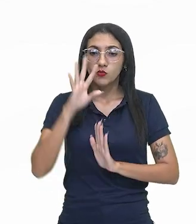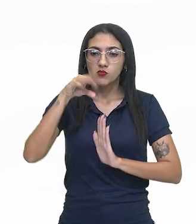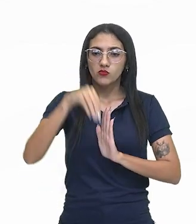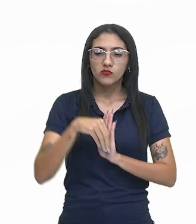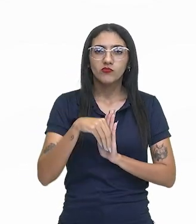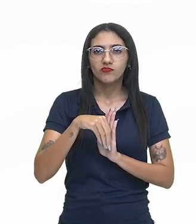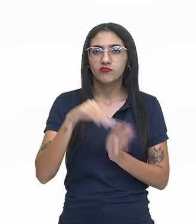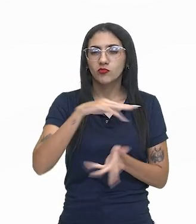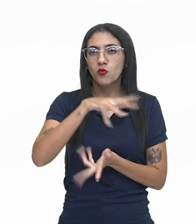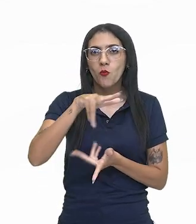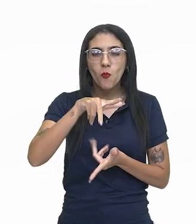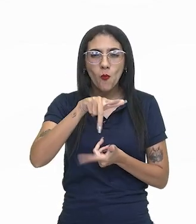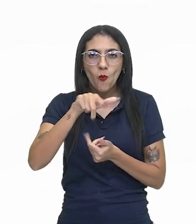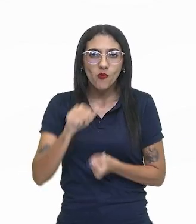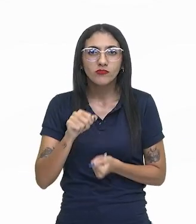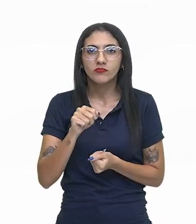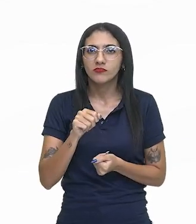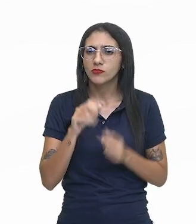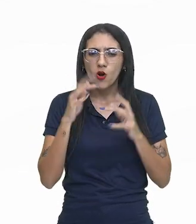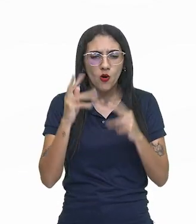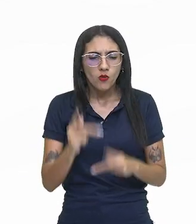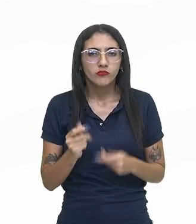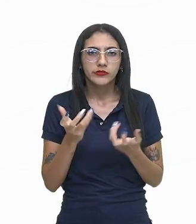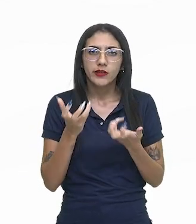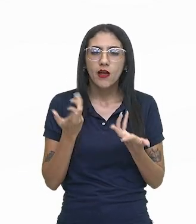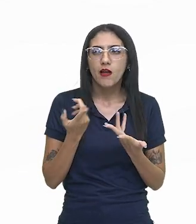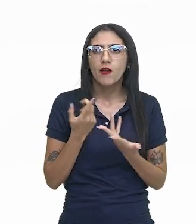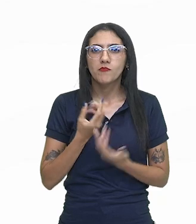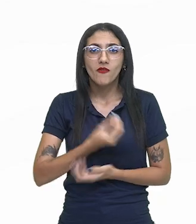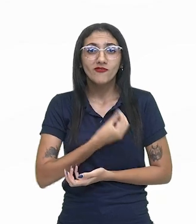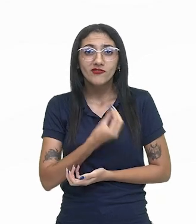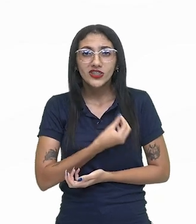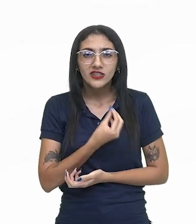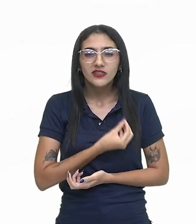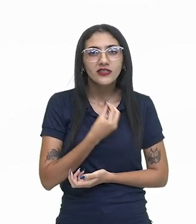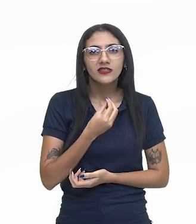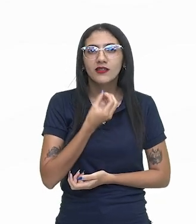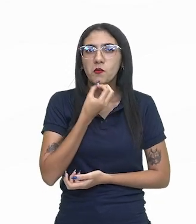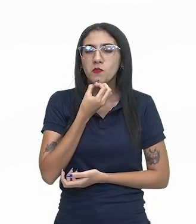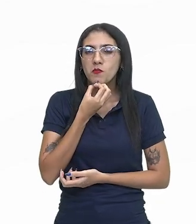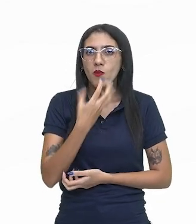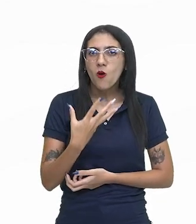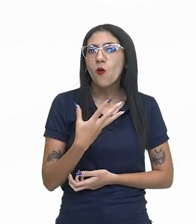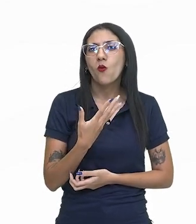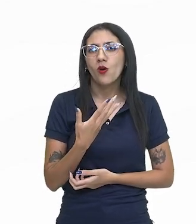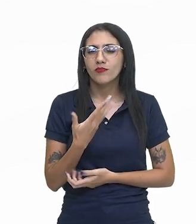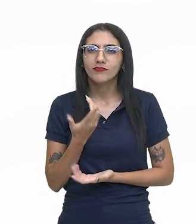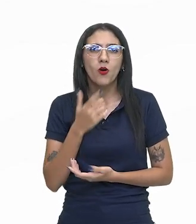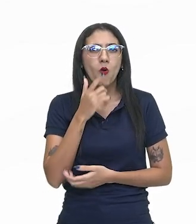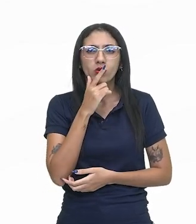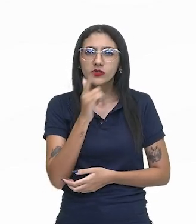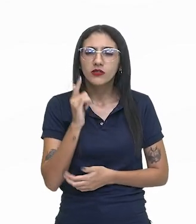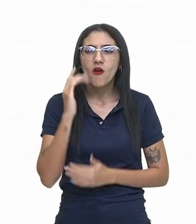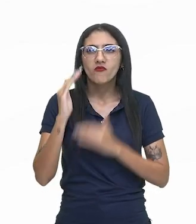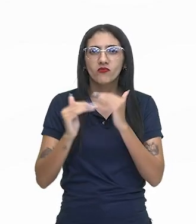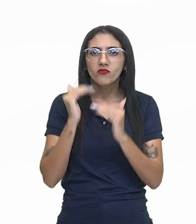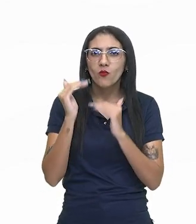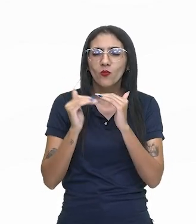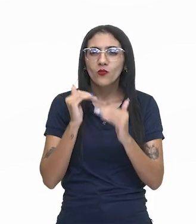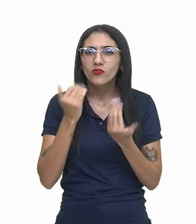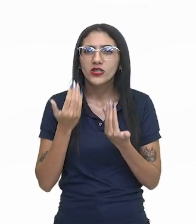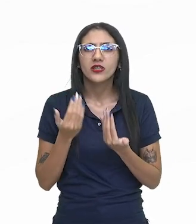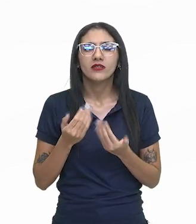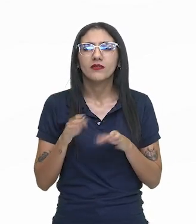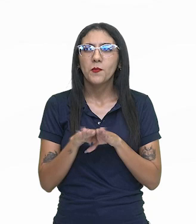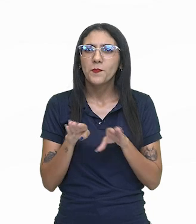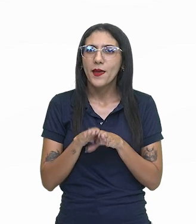nesse planeta, todo mundo querendo viver bem, todo mundo querendo viver o máximo possível, todo mundo querendo que seus